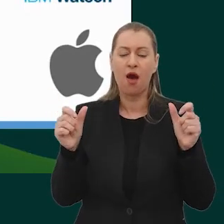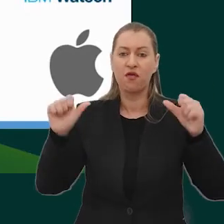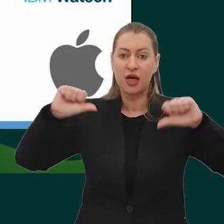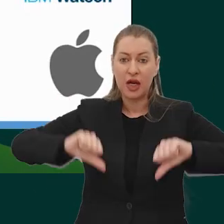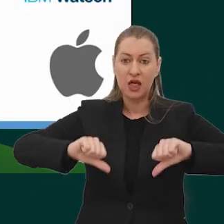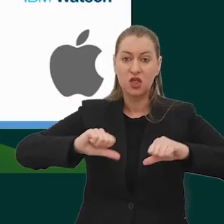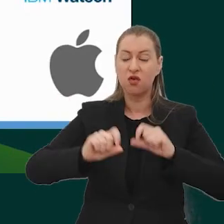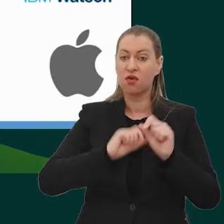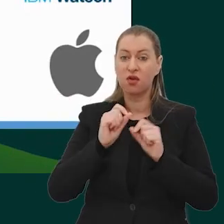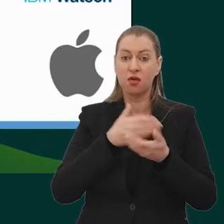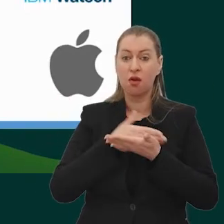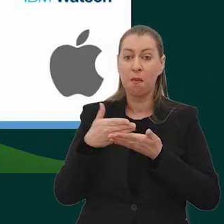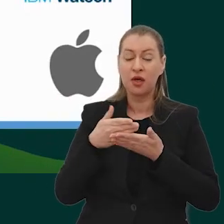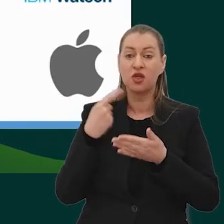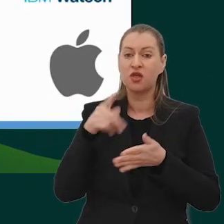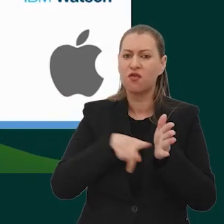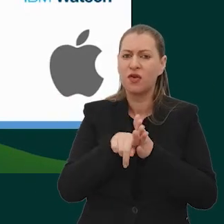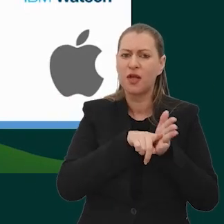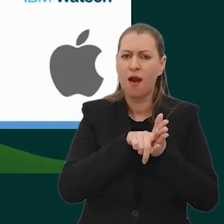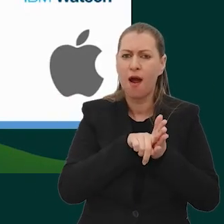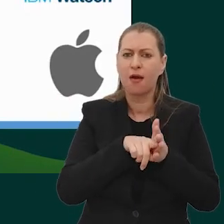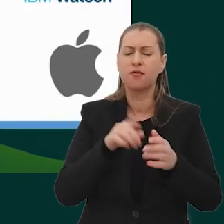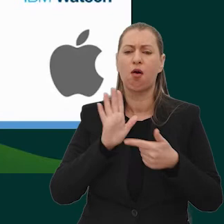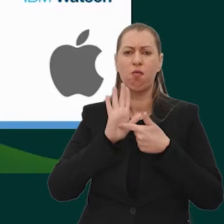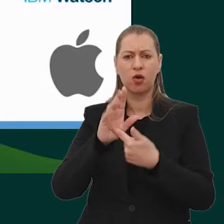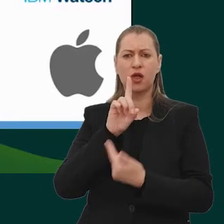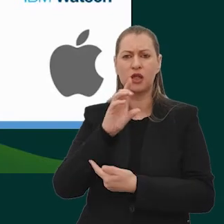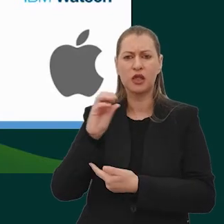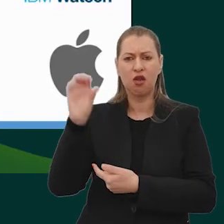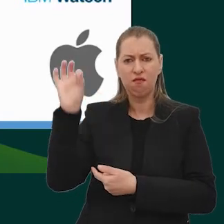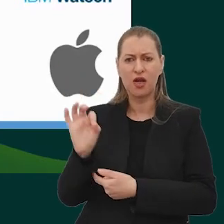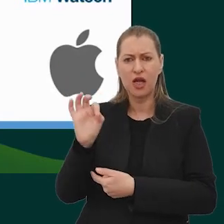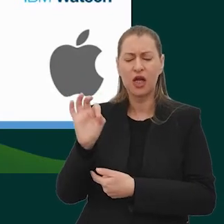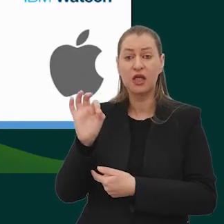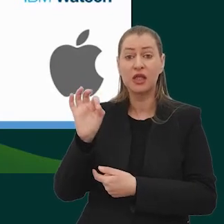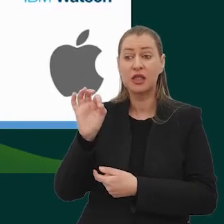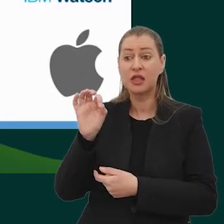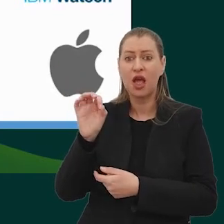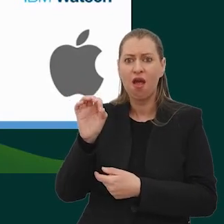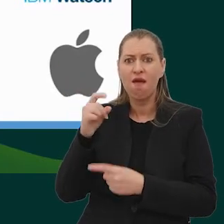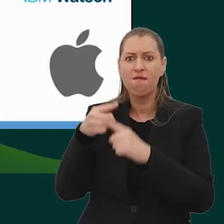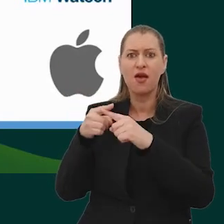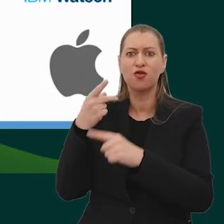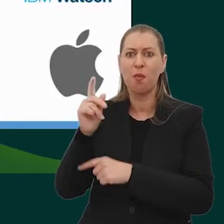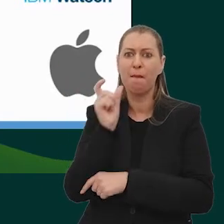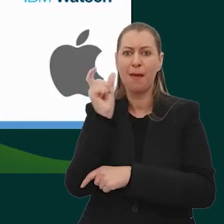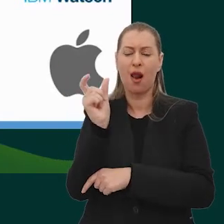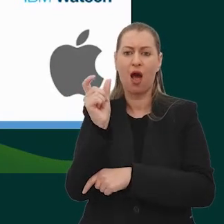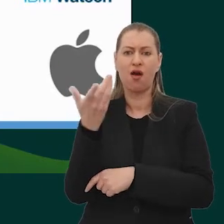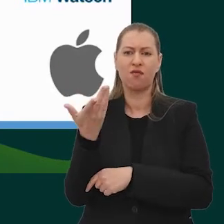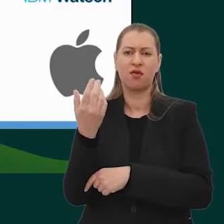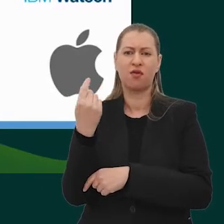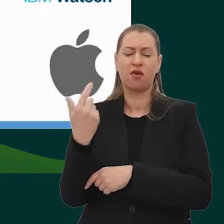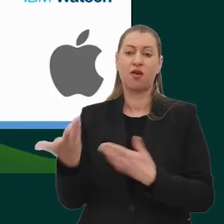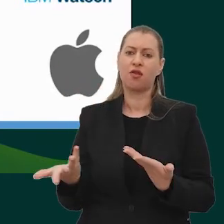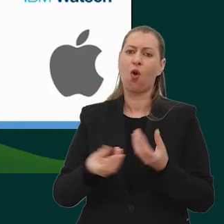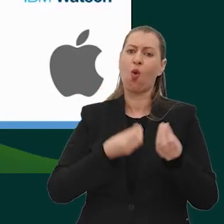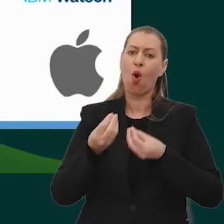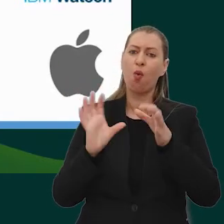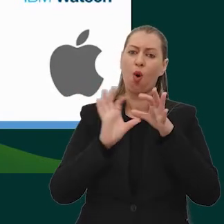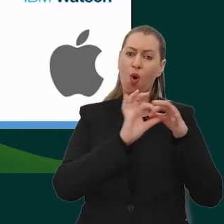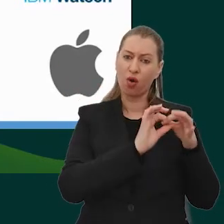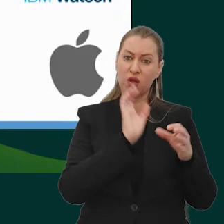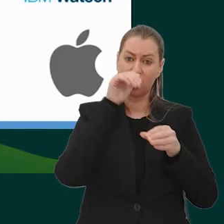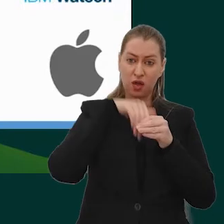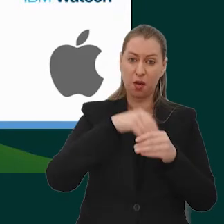cima disso, se fez a análise, ok, apareceram 100 vezes tal palavra, apareceram 100 vezes tal palavra, e com o contexto